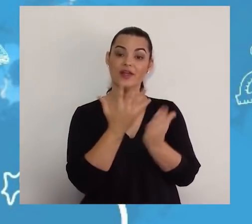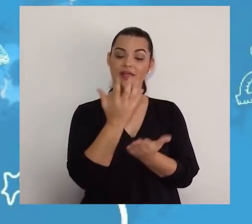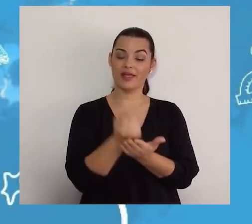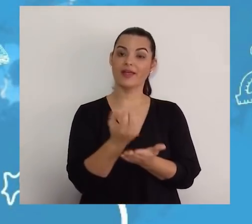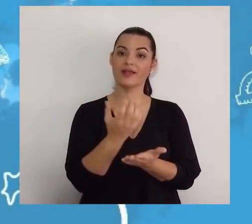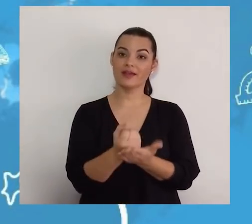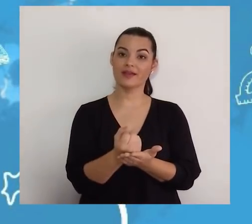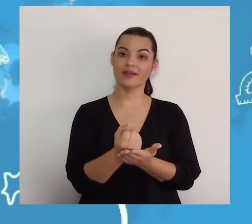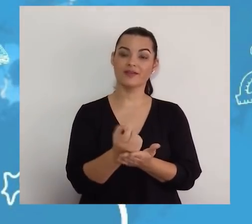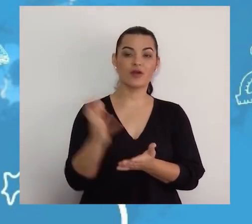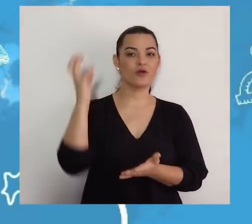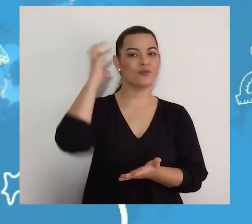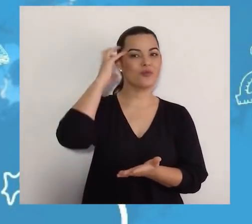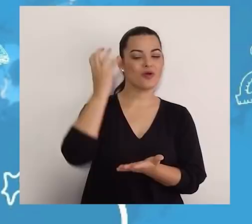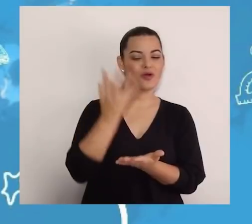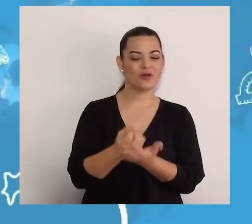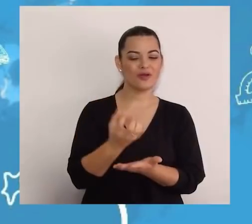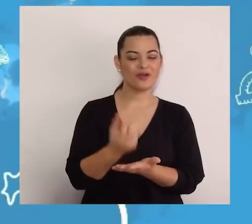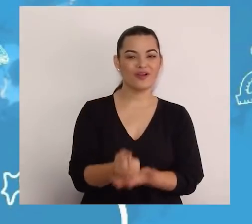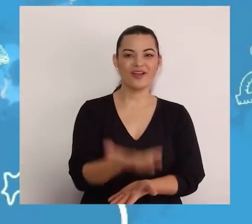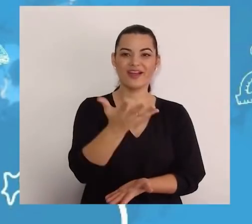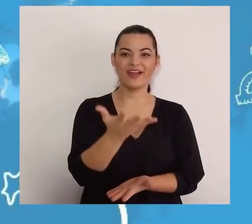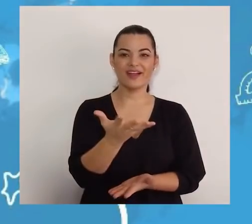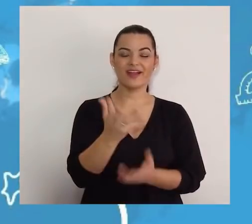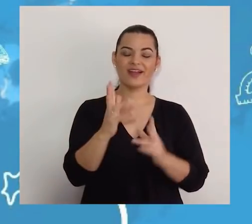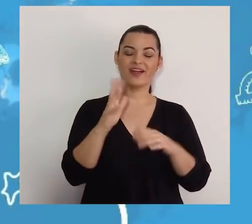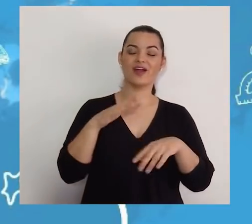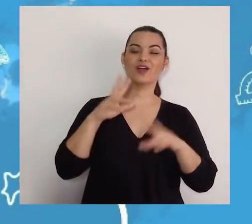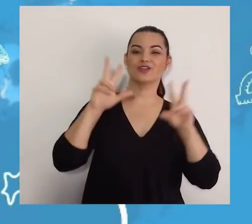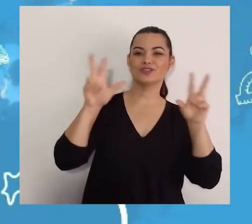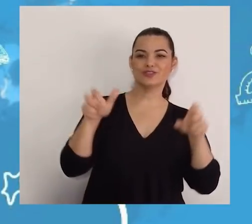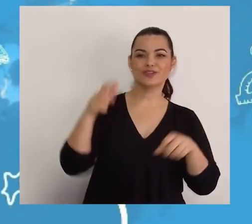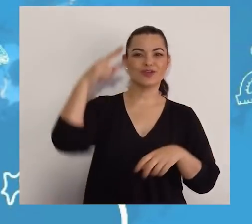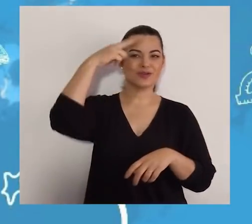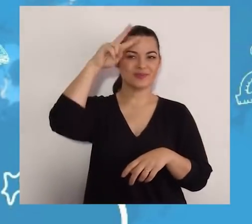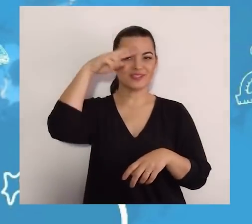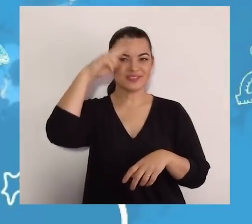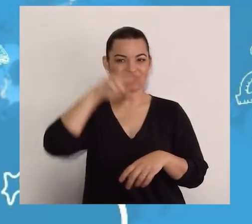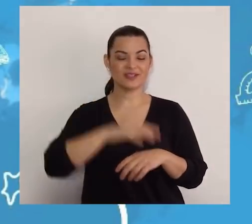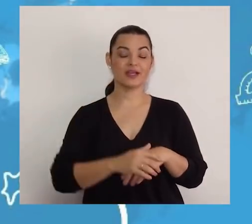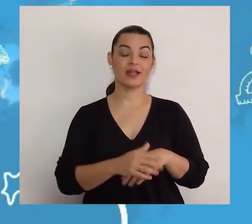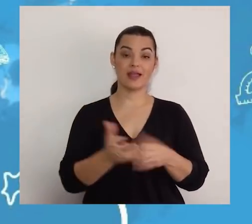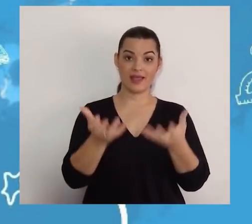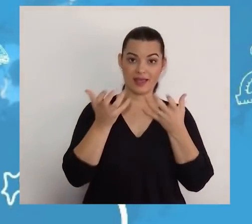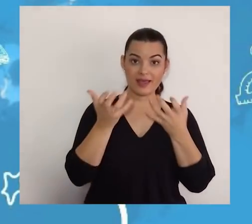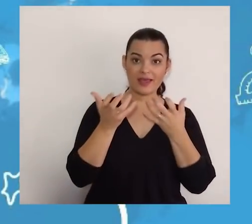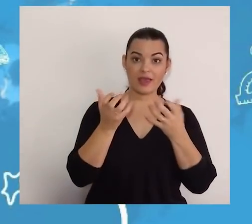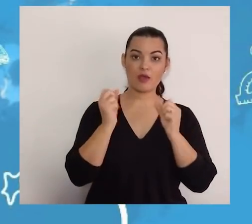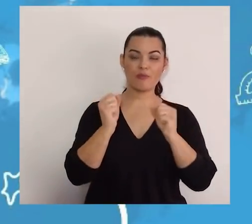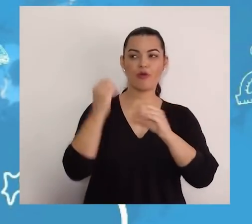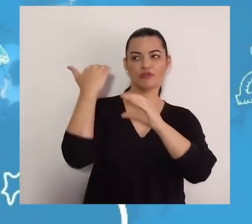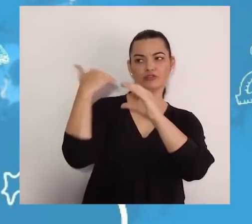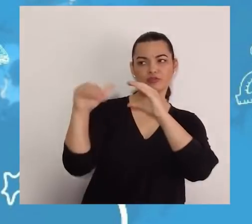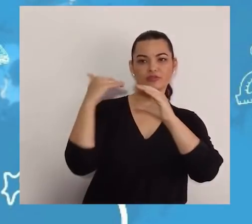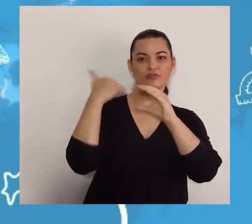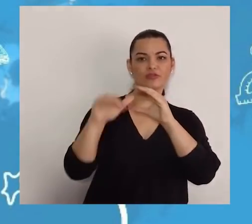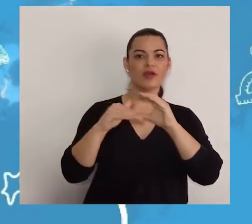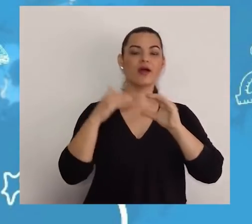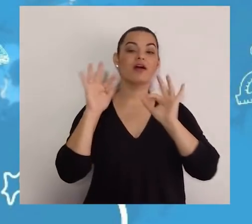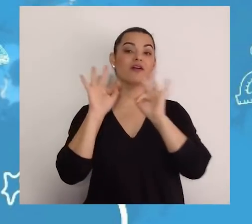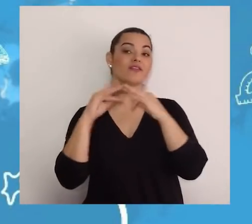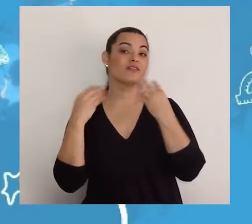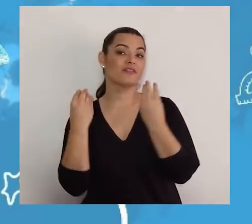Muito obrigada, Camila. Muito obrigada, Felipe, pela participação. Agora nós vamos à nossa proposta do